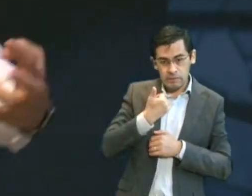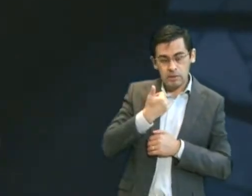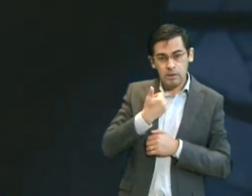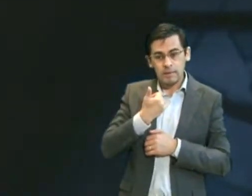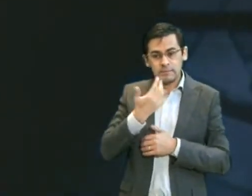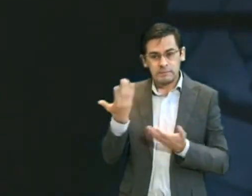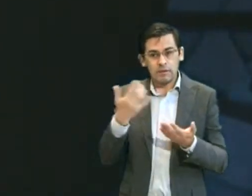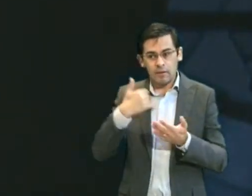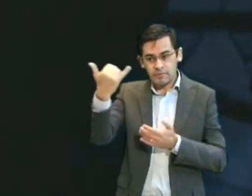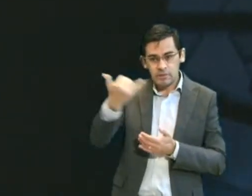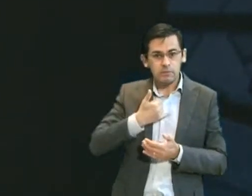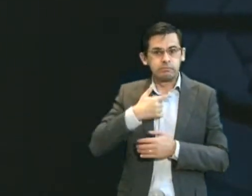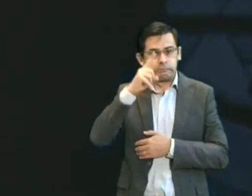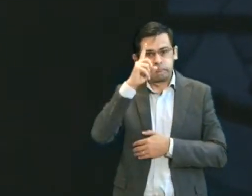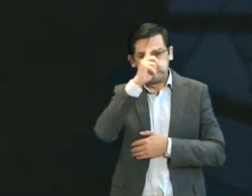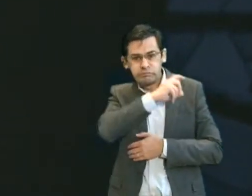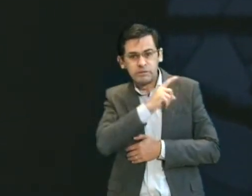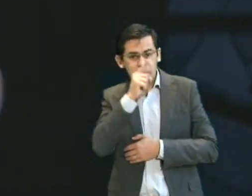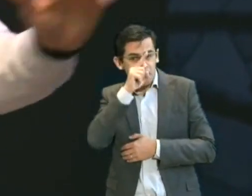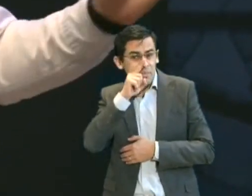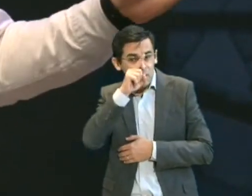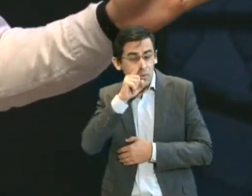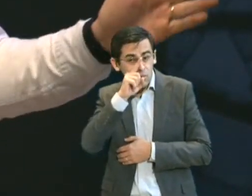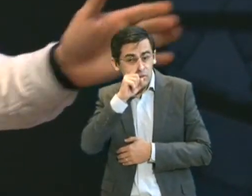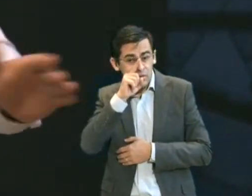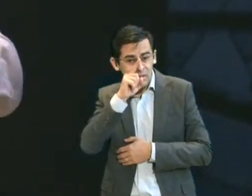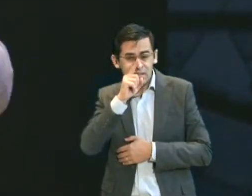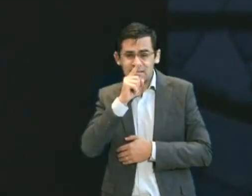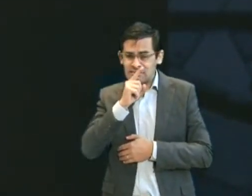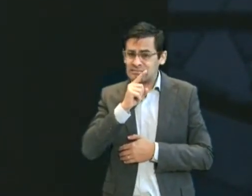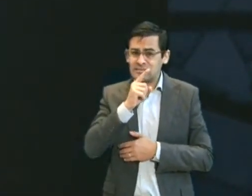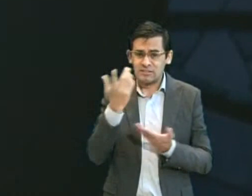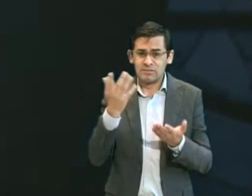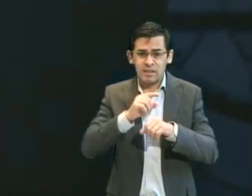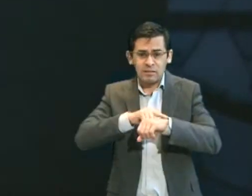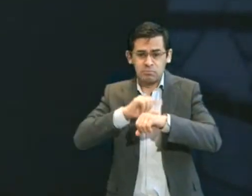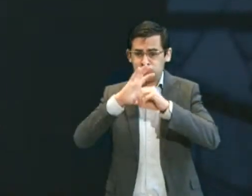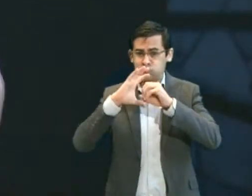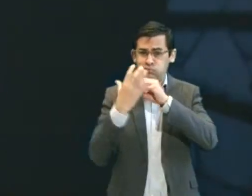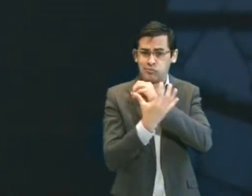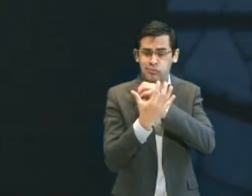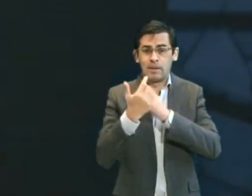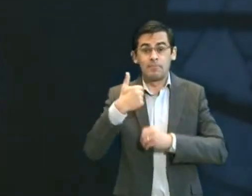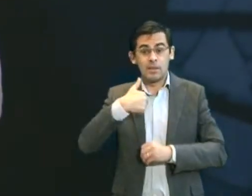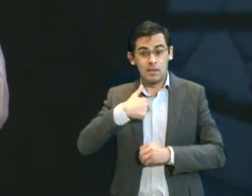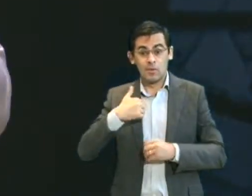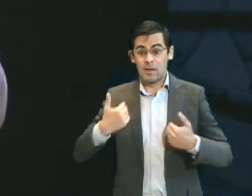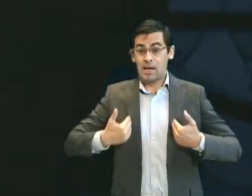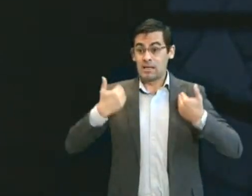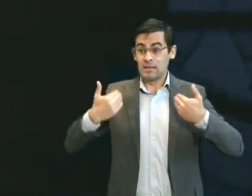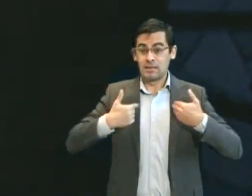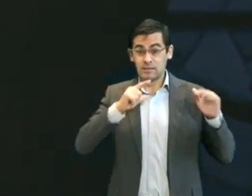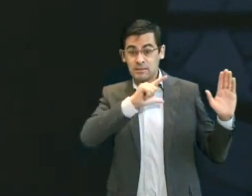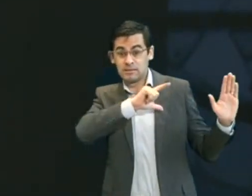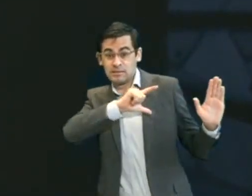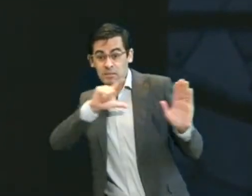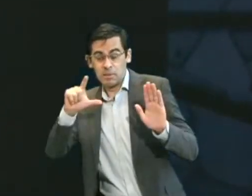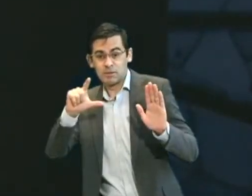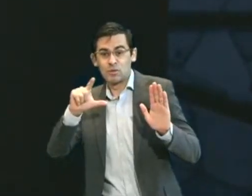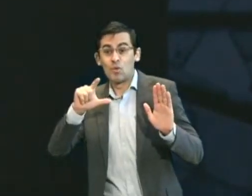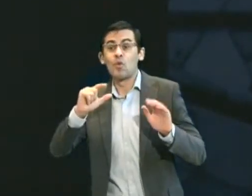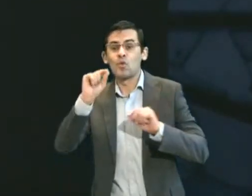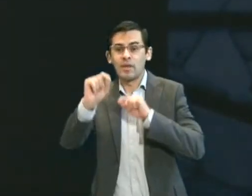de 20 estava. E o pulmão completamente tomado. E eu tive a alegria essa semana de receber